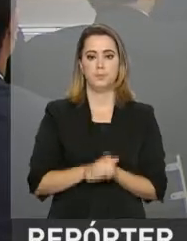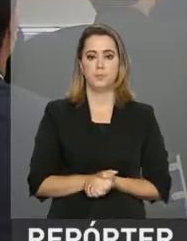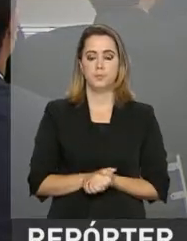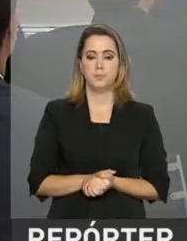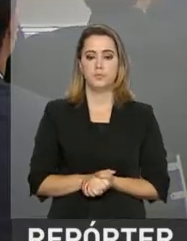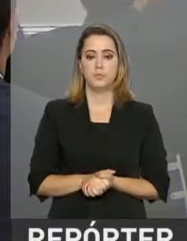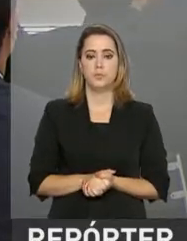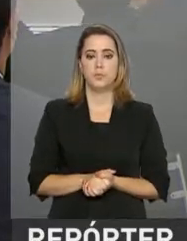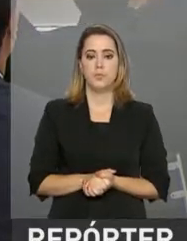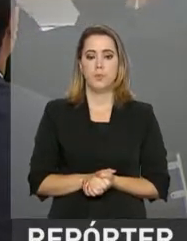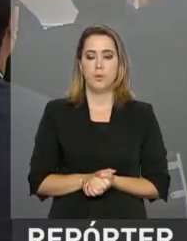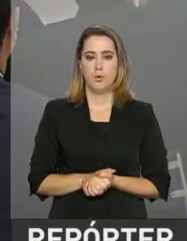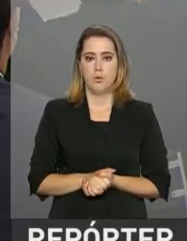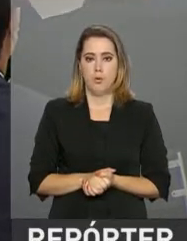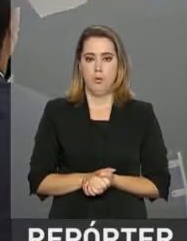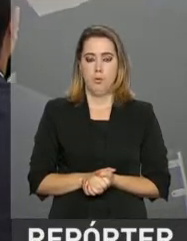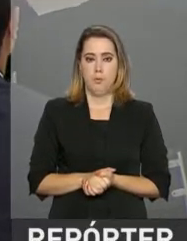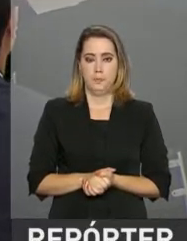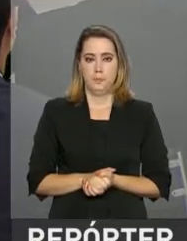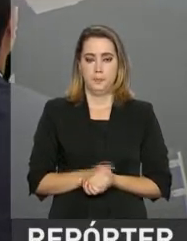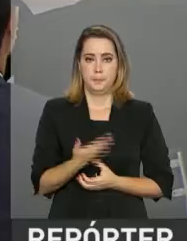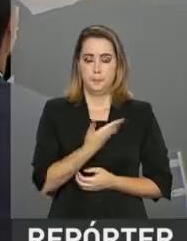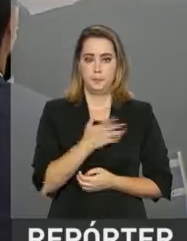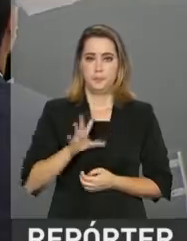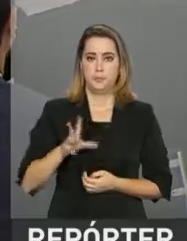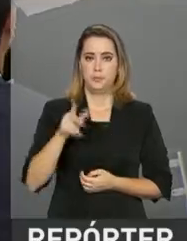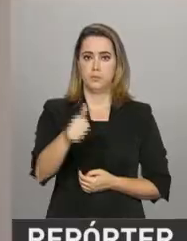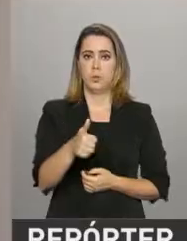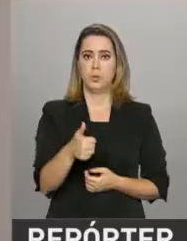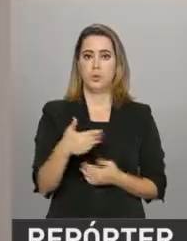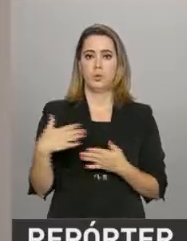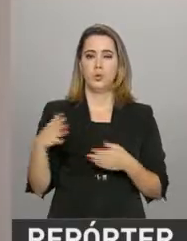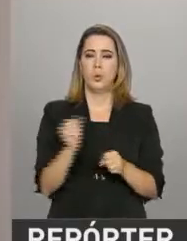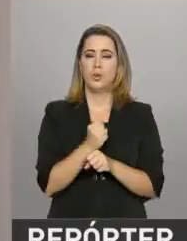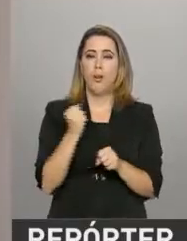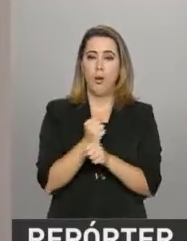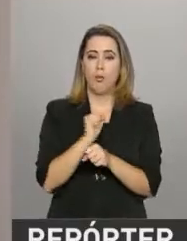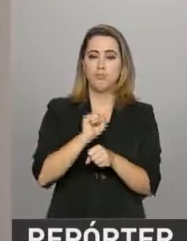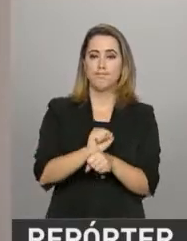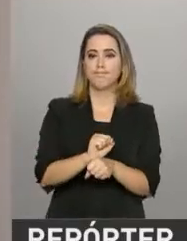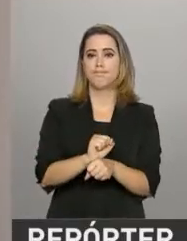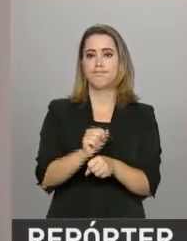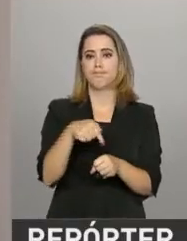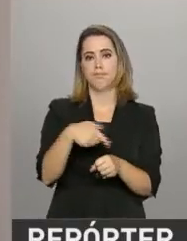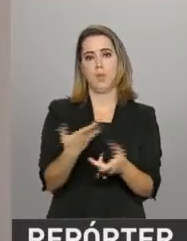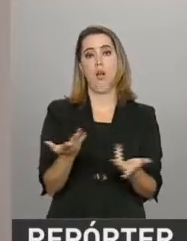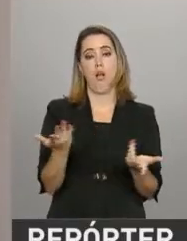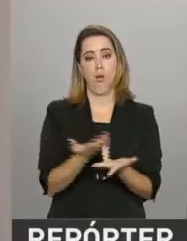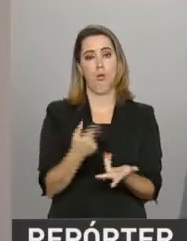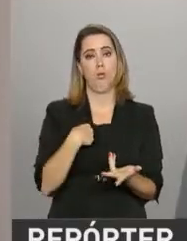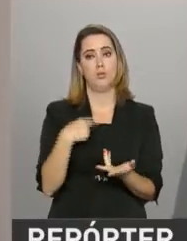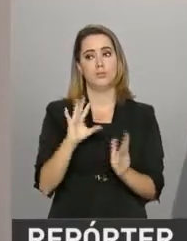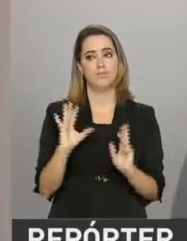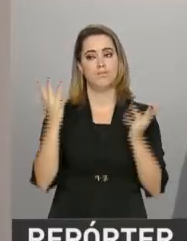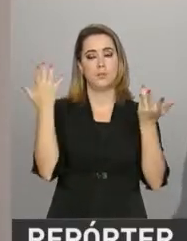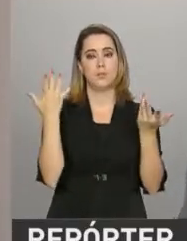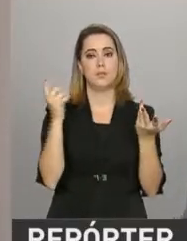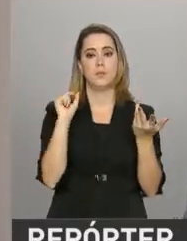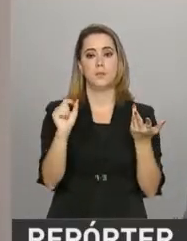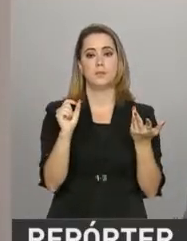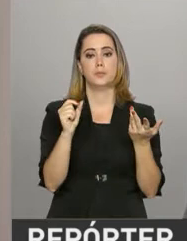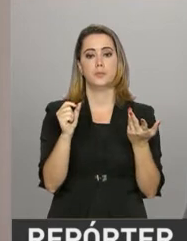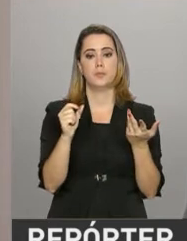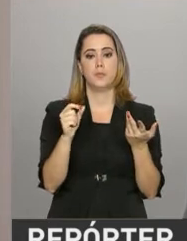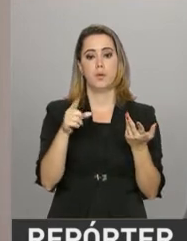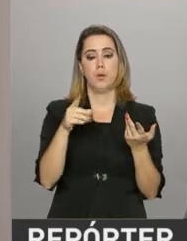Toda a BR-101 em Sergipe estava paralisada. Nós estamos, nesse momento, nessa solenidade,